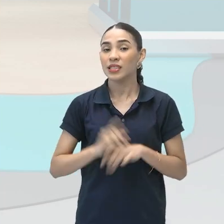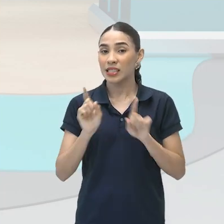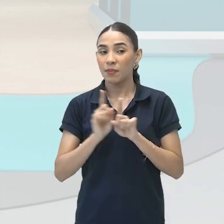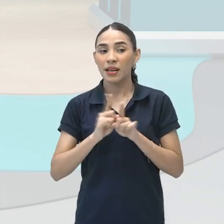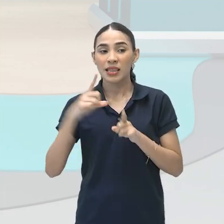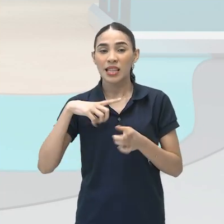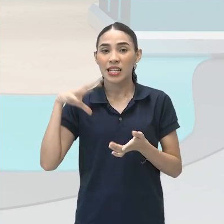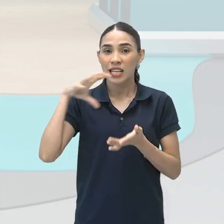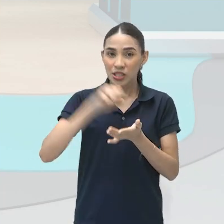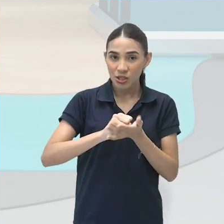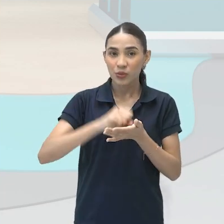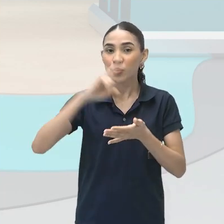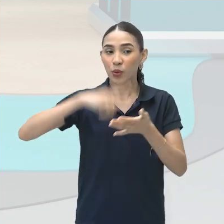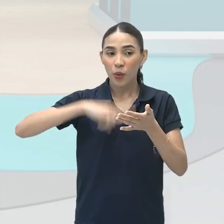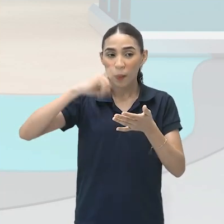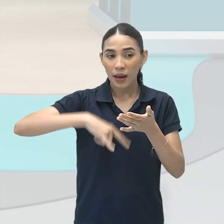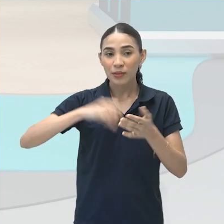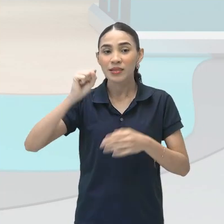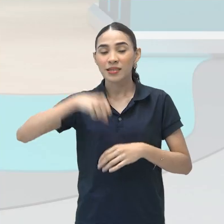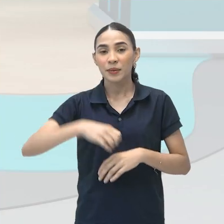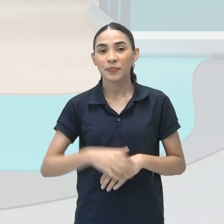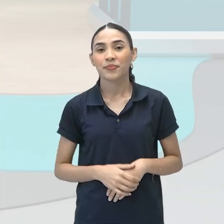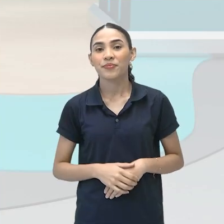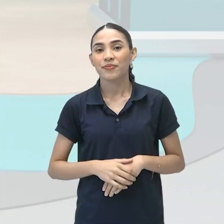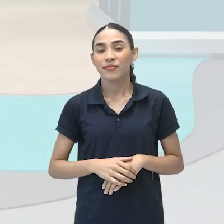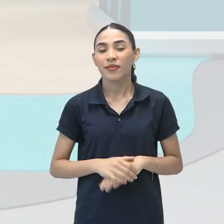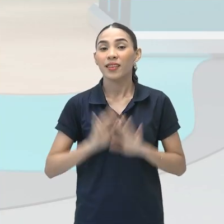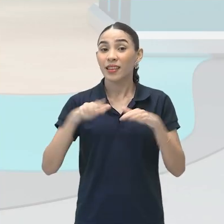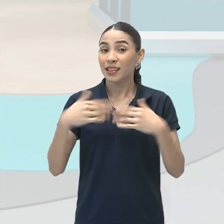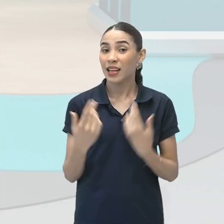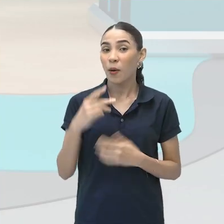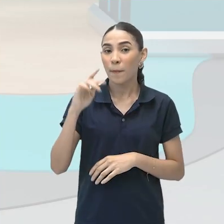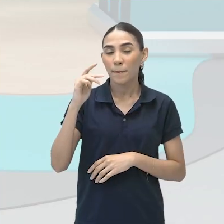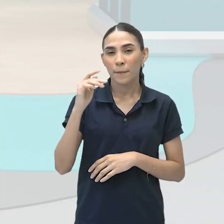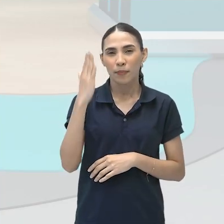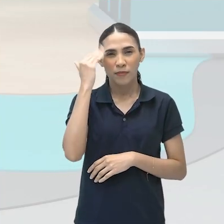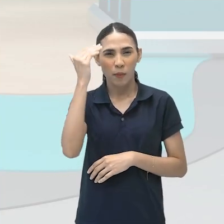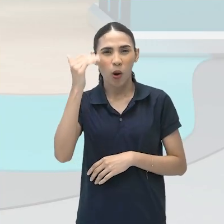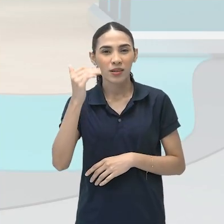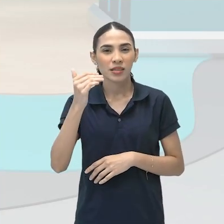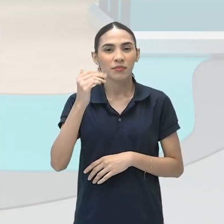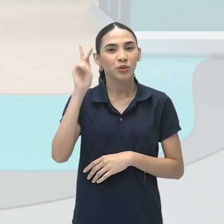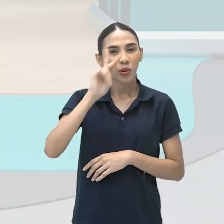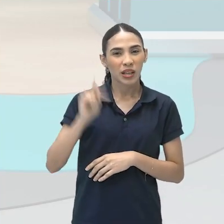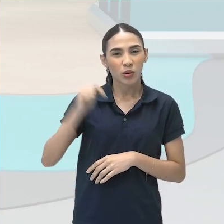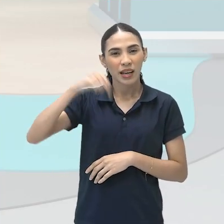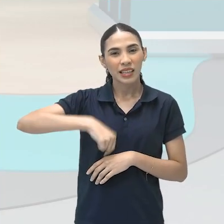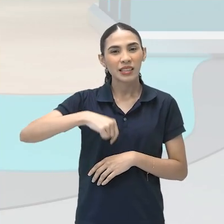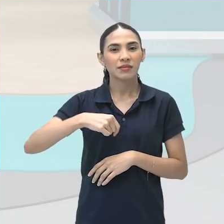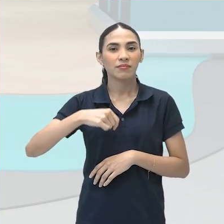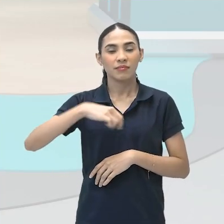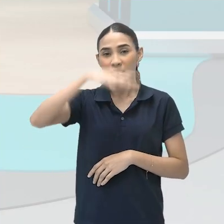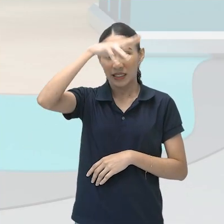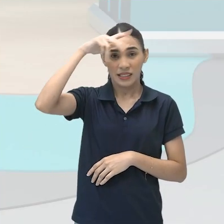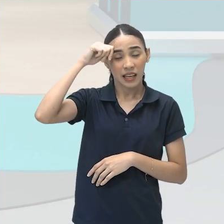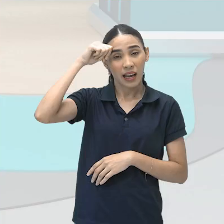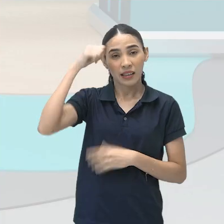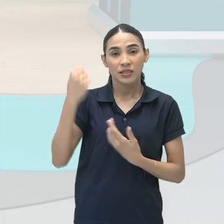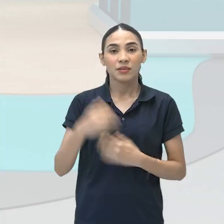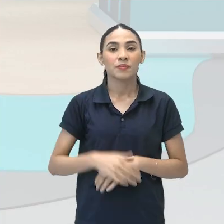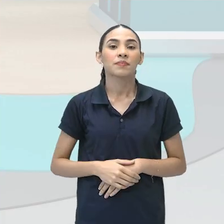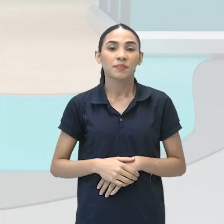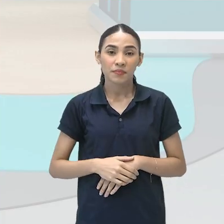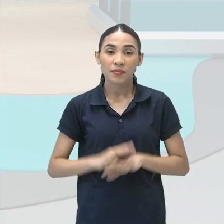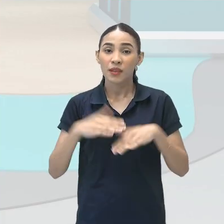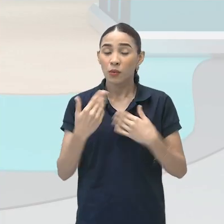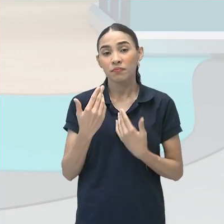registros documentais sobre eles. Então, uma historiadora aqui da cidade resolveu usar esses documentos,